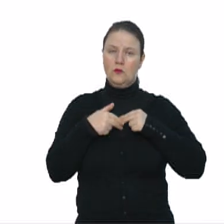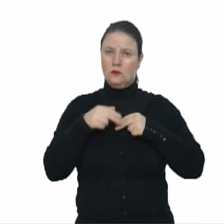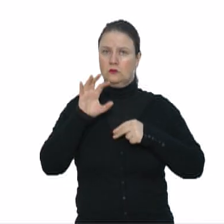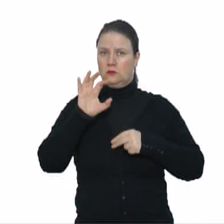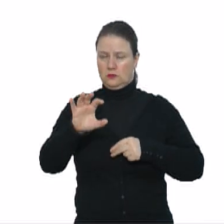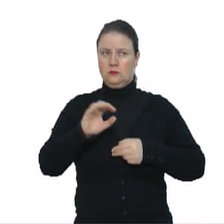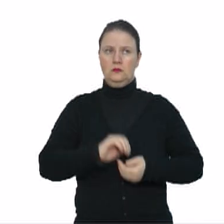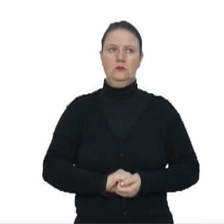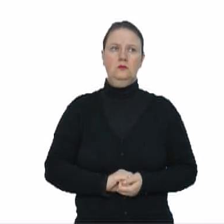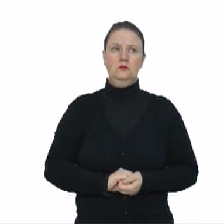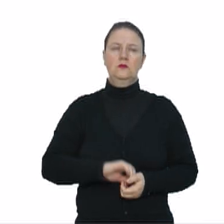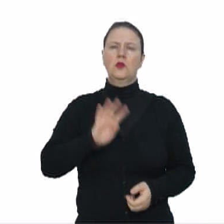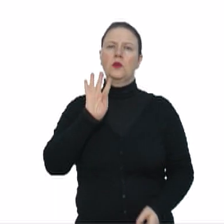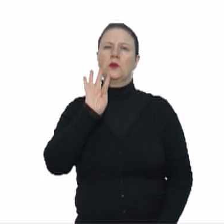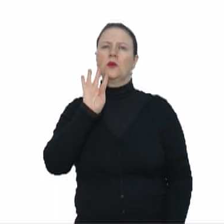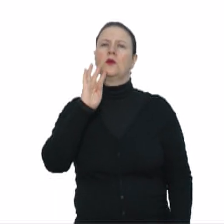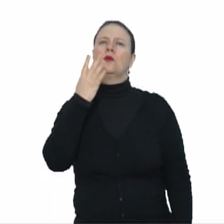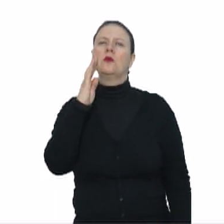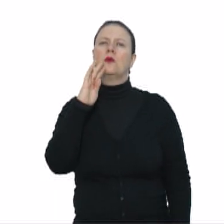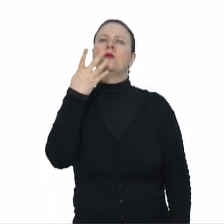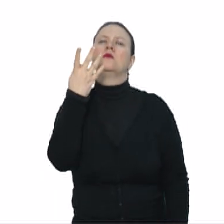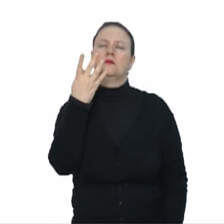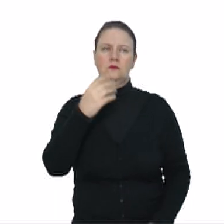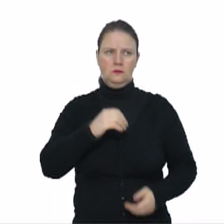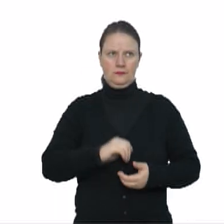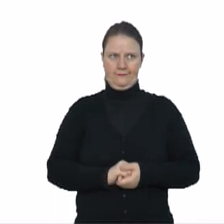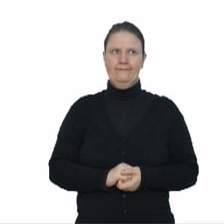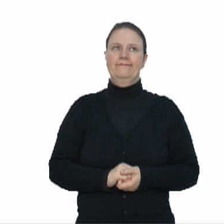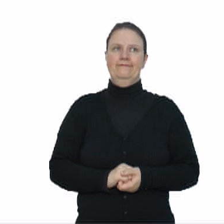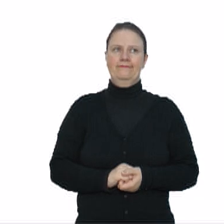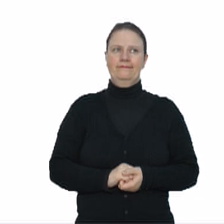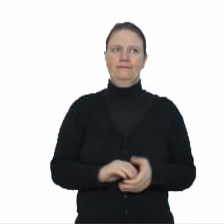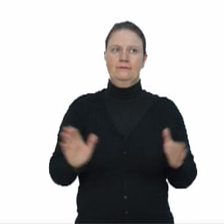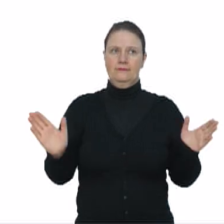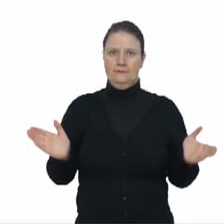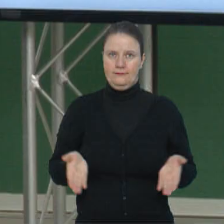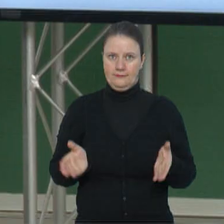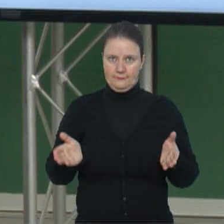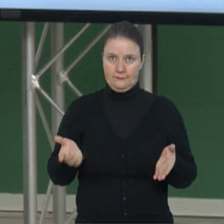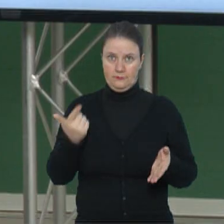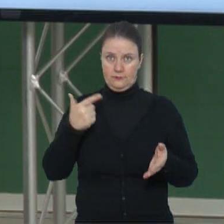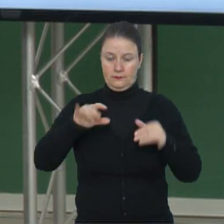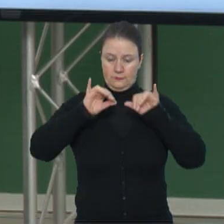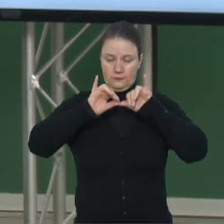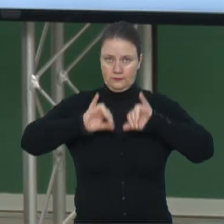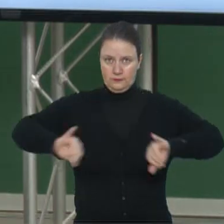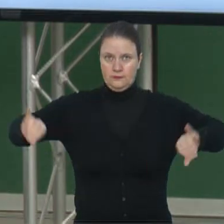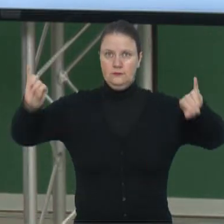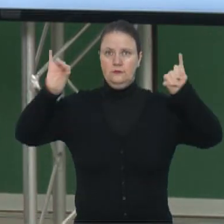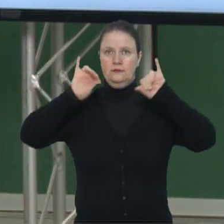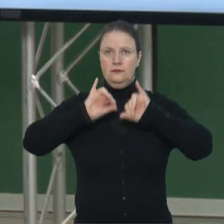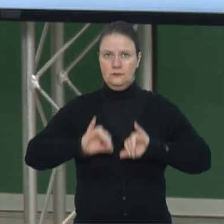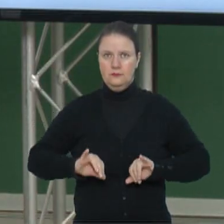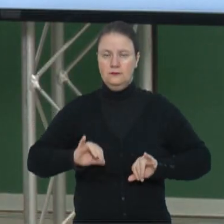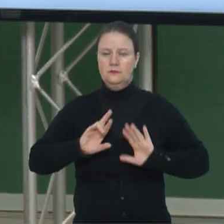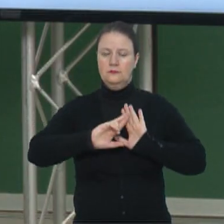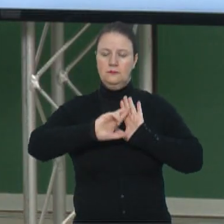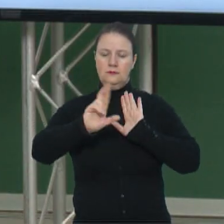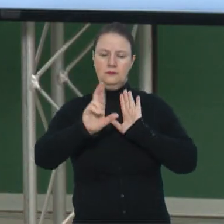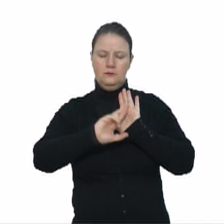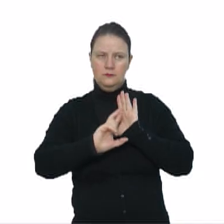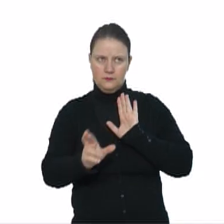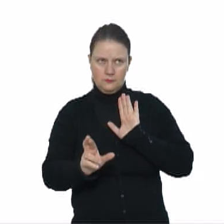consequently, consequentemente. Então, eu trouxe um advertisement aqui para vocês, que vocês vão responder.